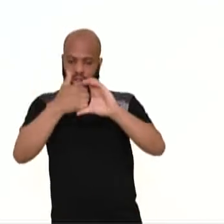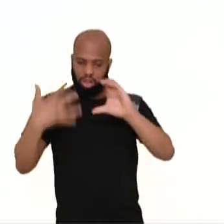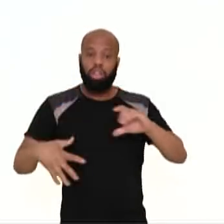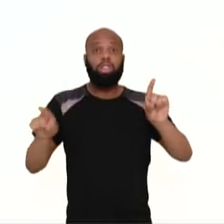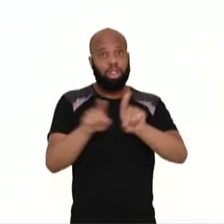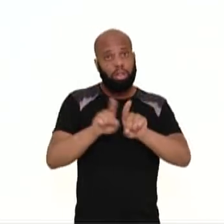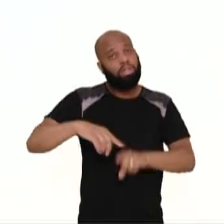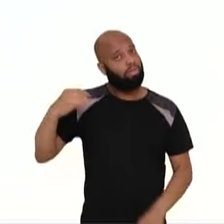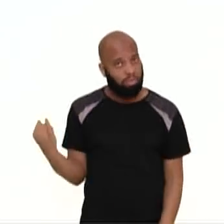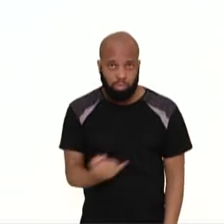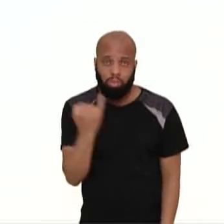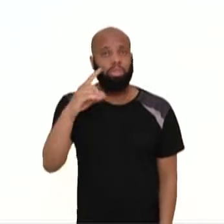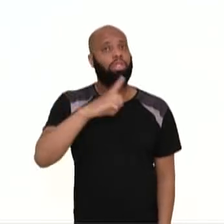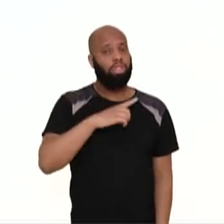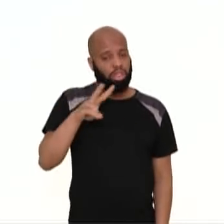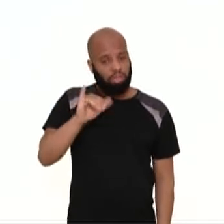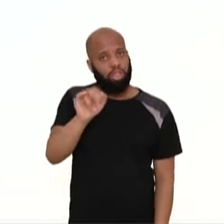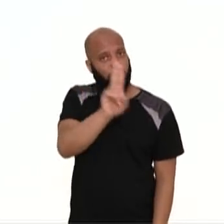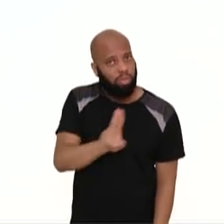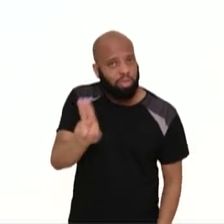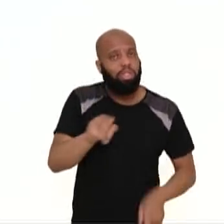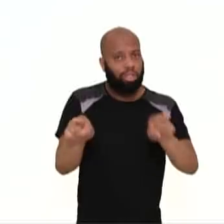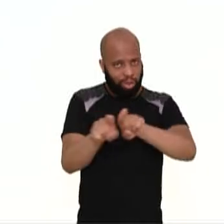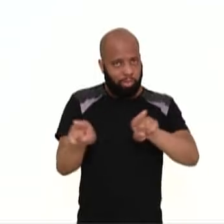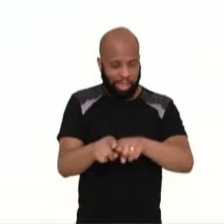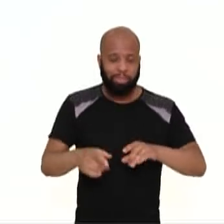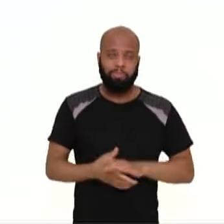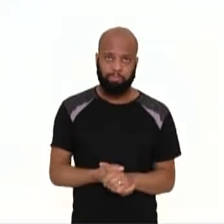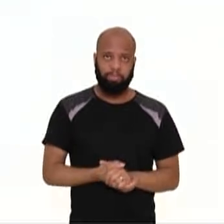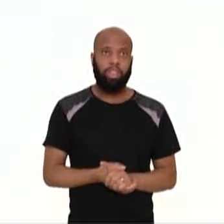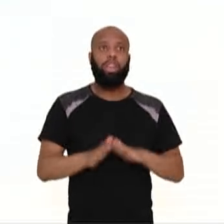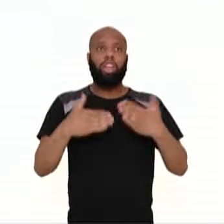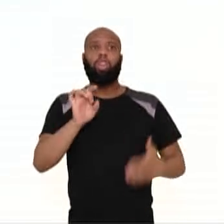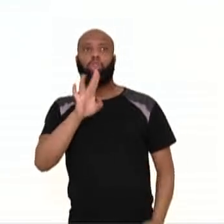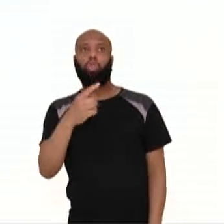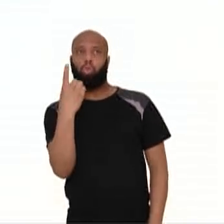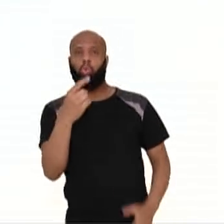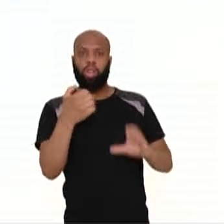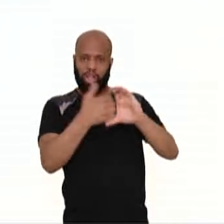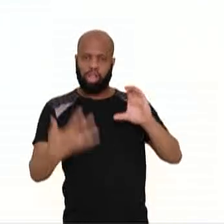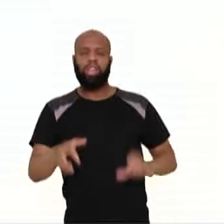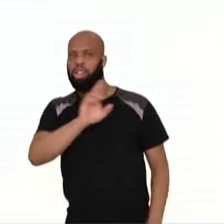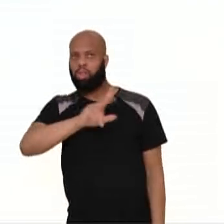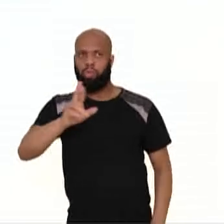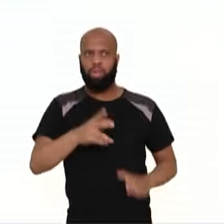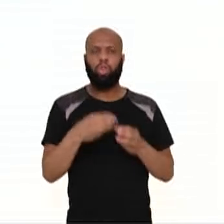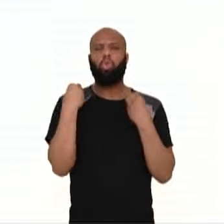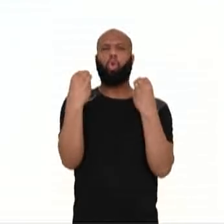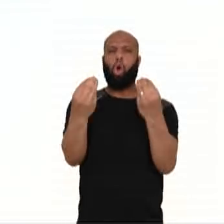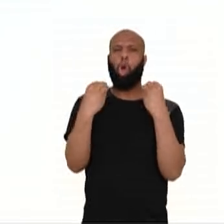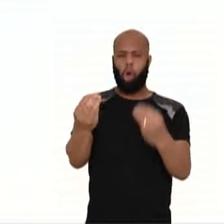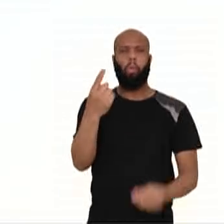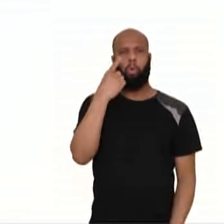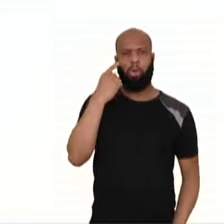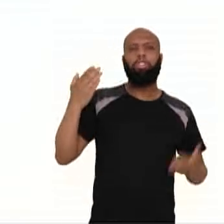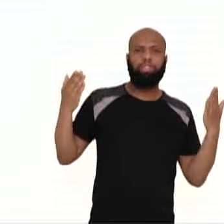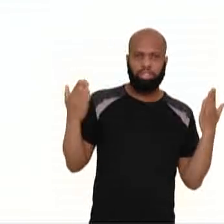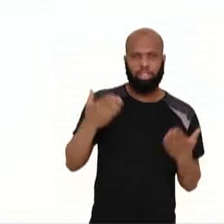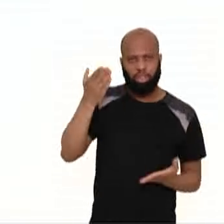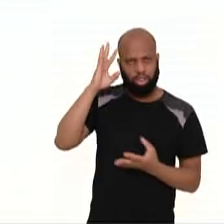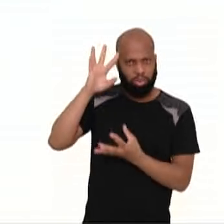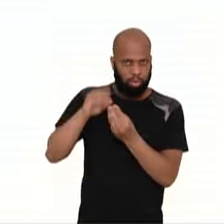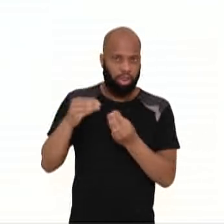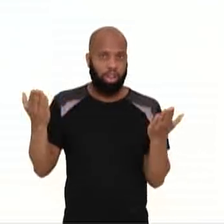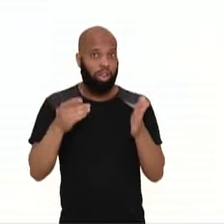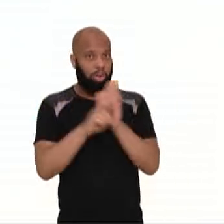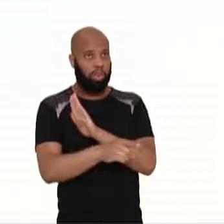características da população devem ser levadas em conta. Então, não é apenas uma, ok? Como assim, professora? Vamos entender. Você